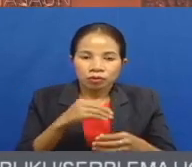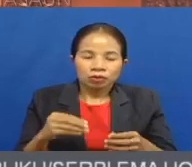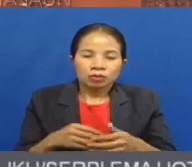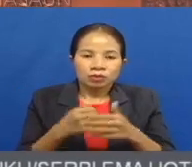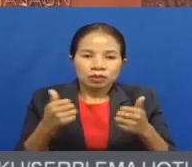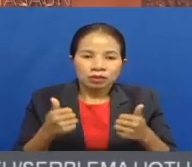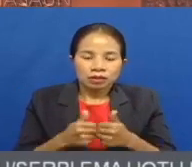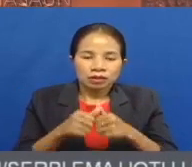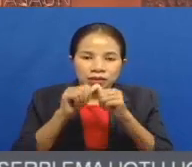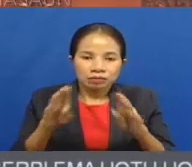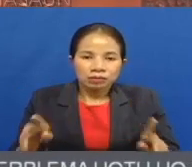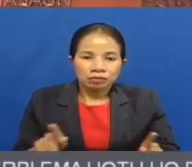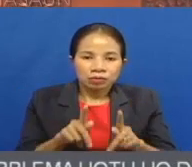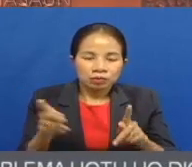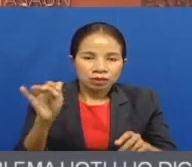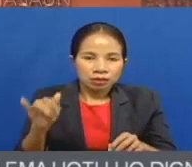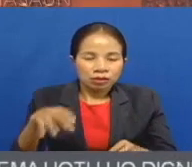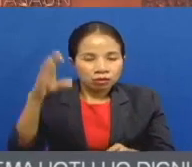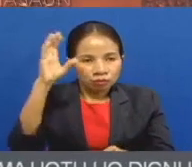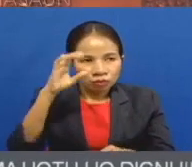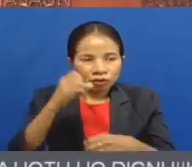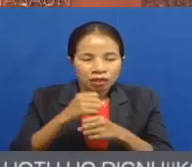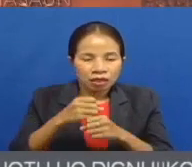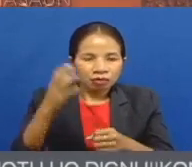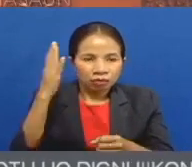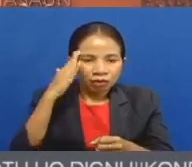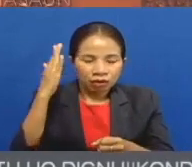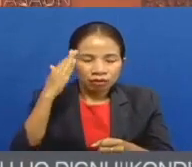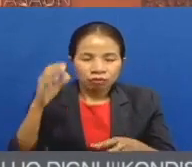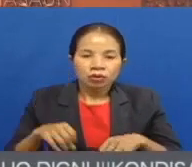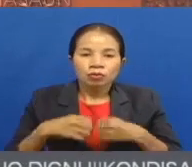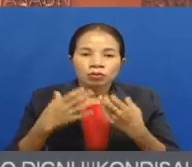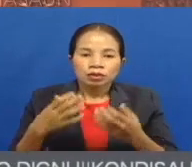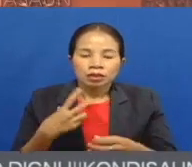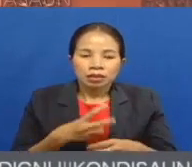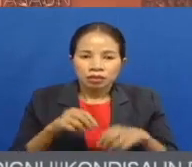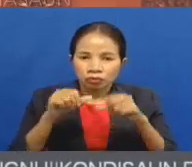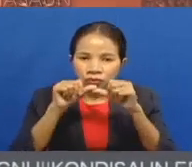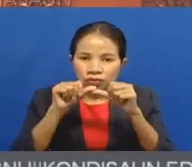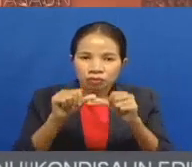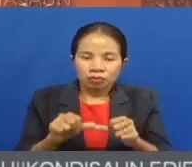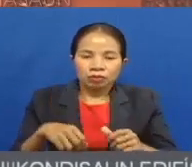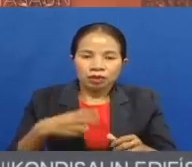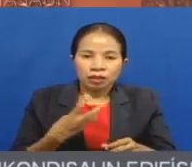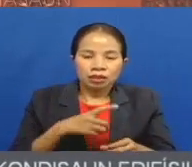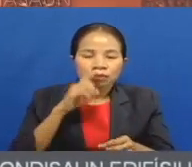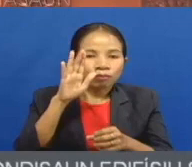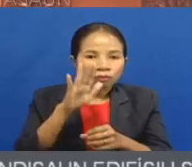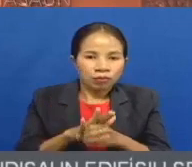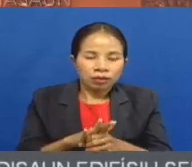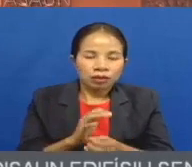agentes de administração pública Sierra, buca halo reflexão, pois sama ca ita hametin, e tenia compromisso